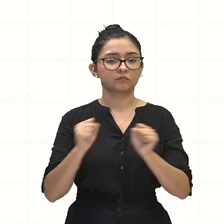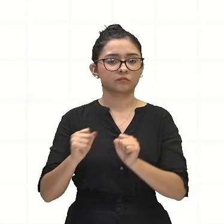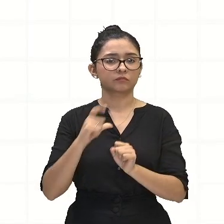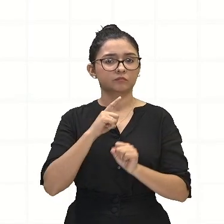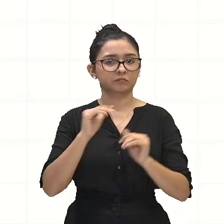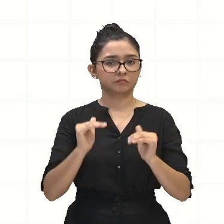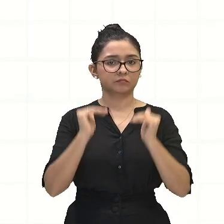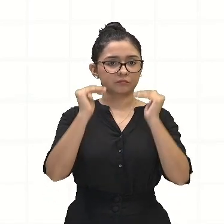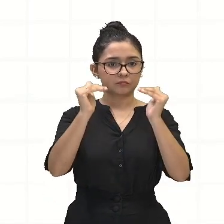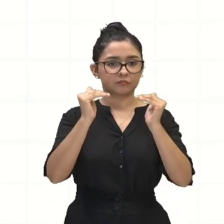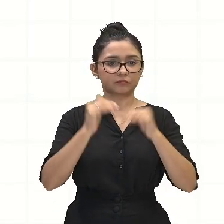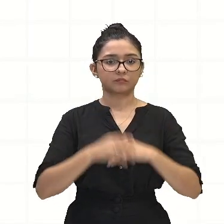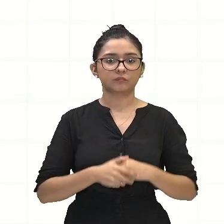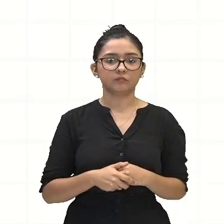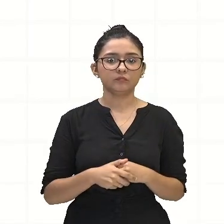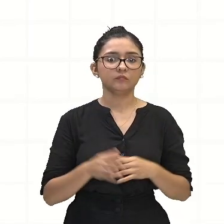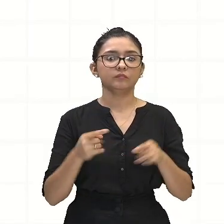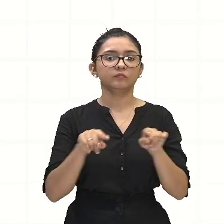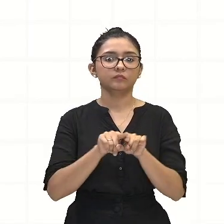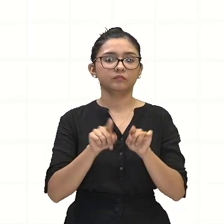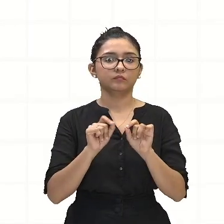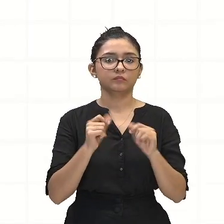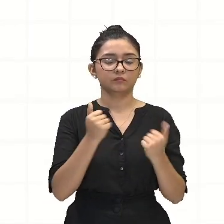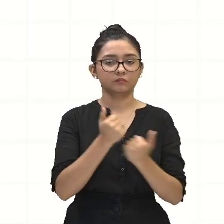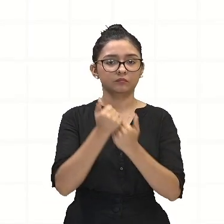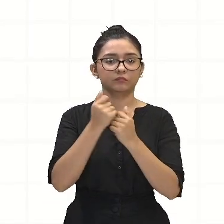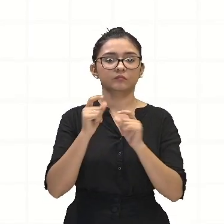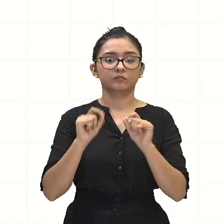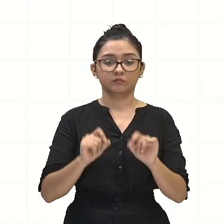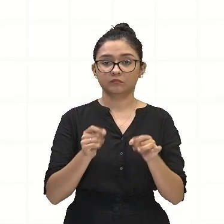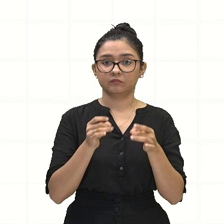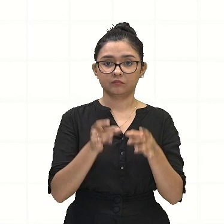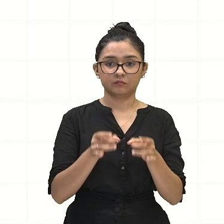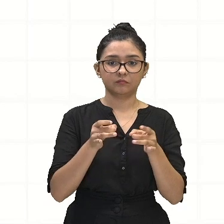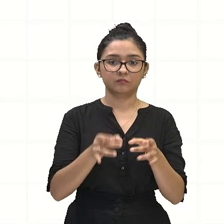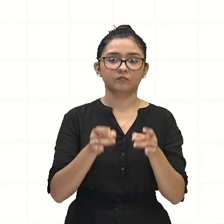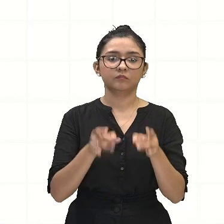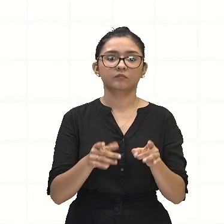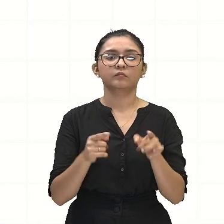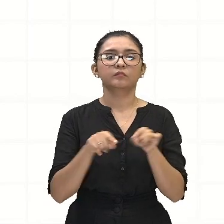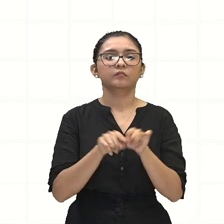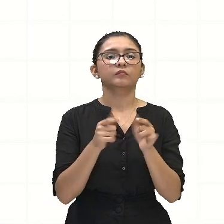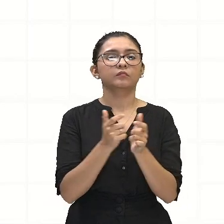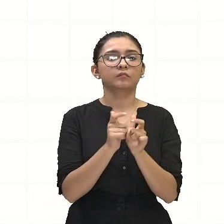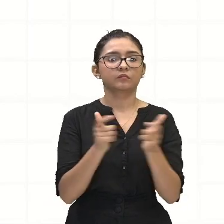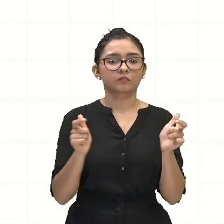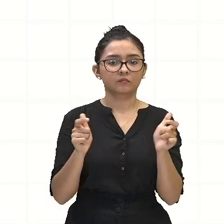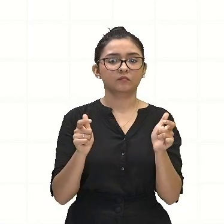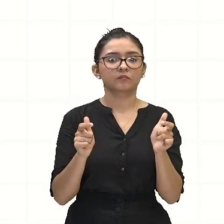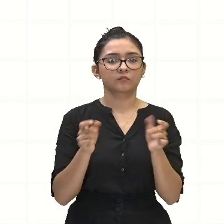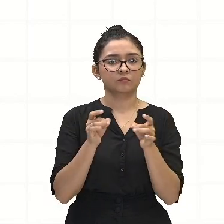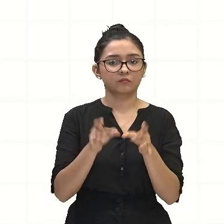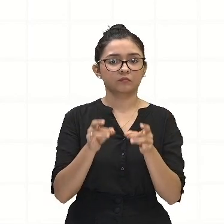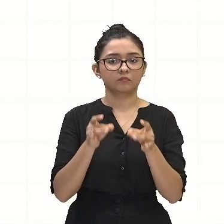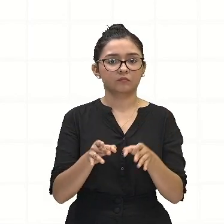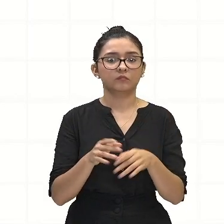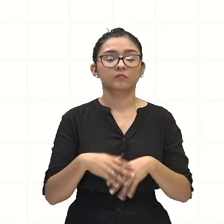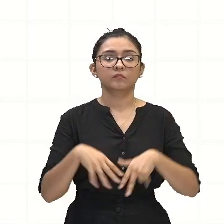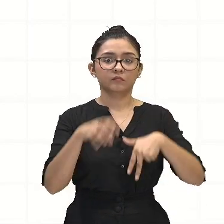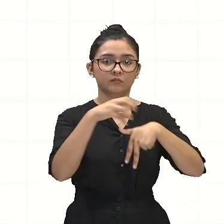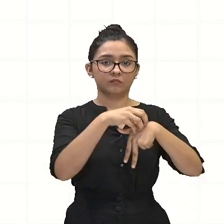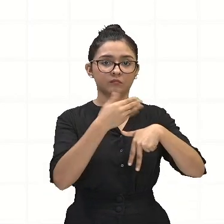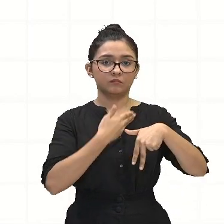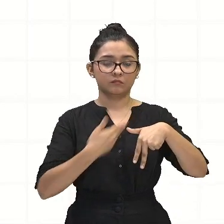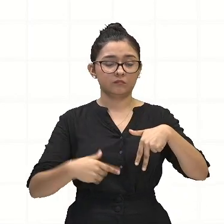autoridade. E contando com o suporte de comerciantes e o crescimento do comércio, essas monarquias visavam